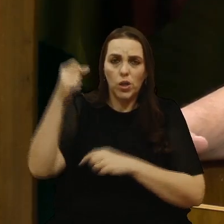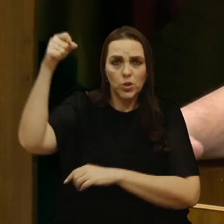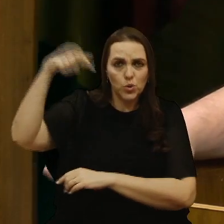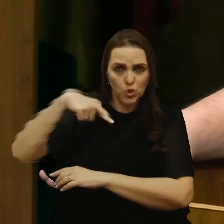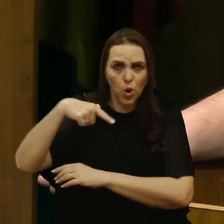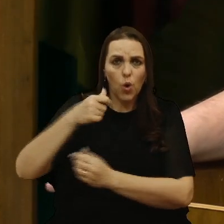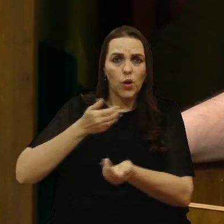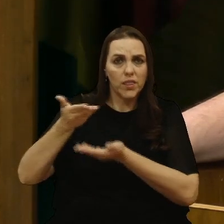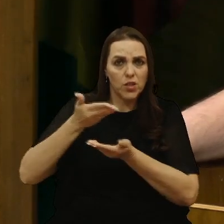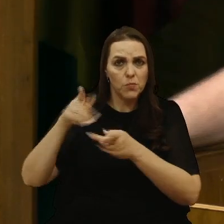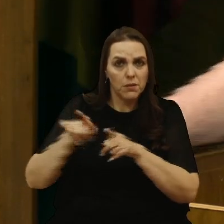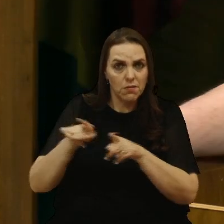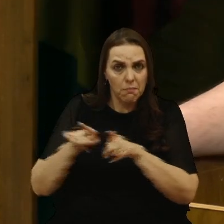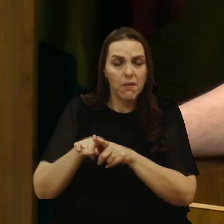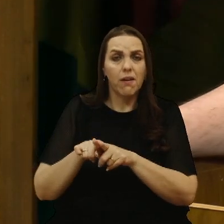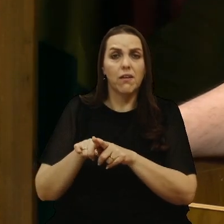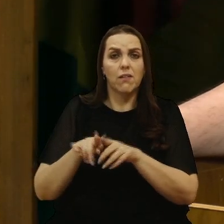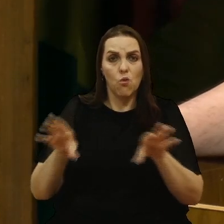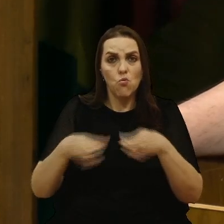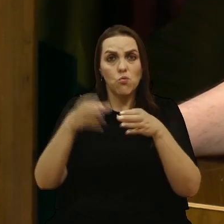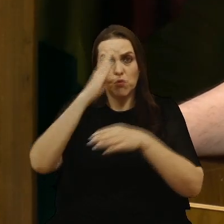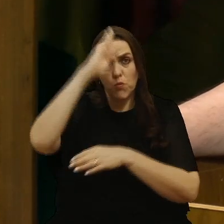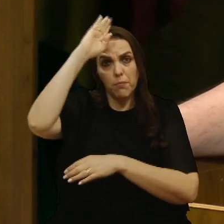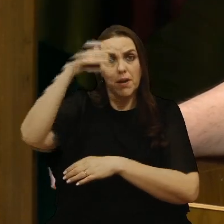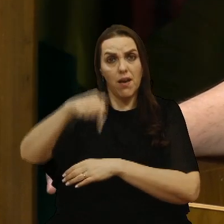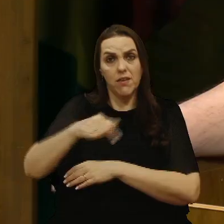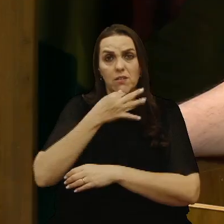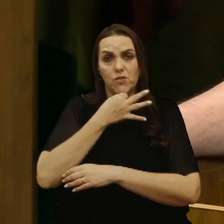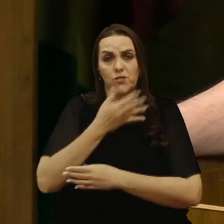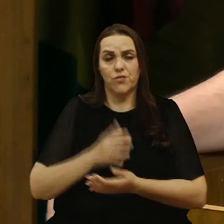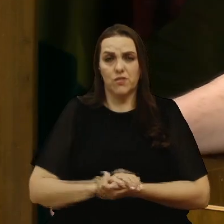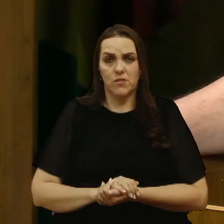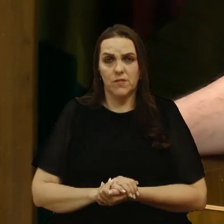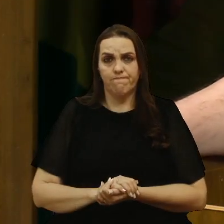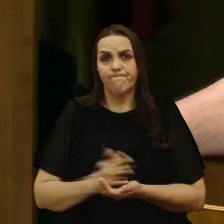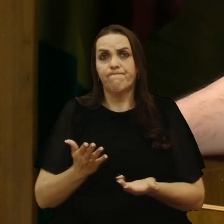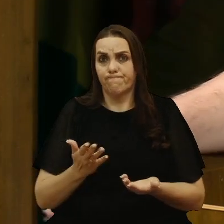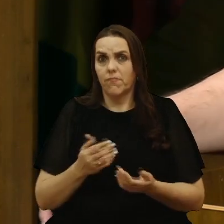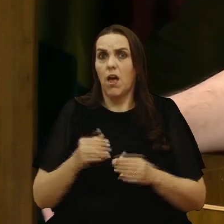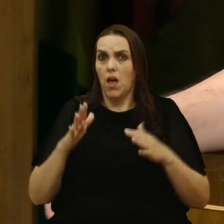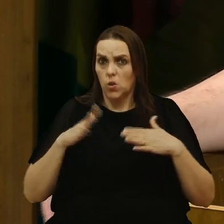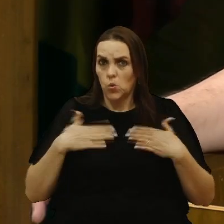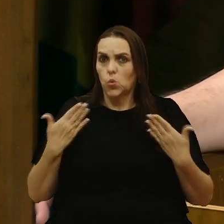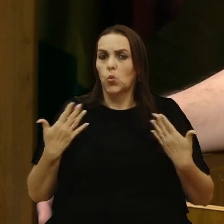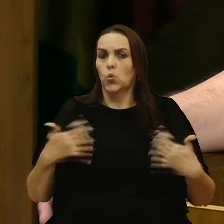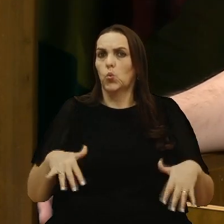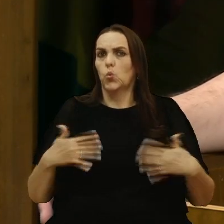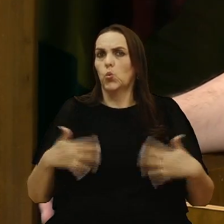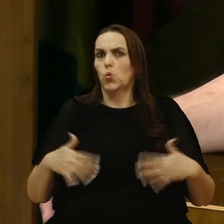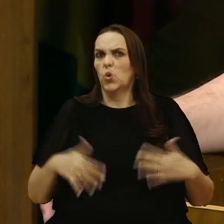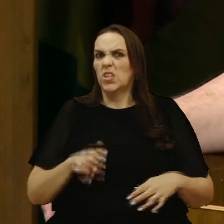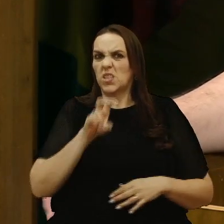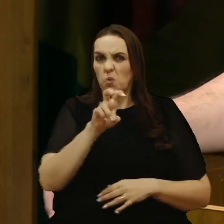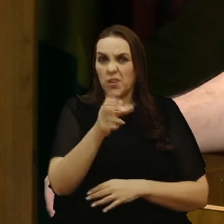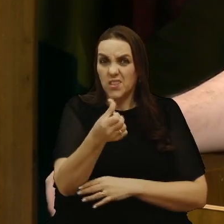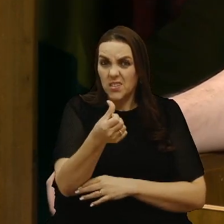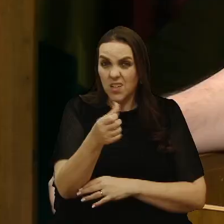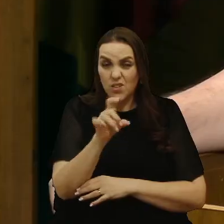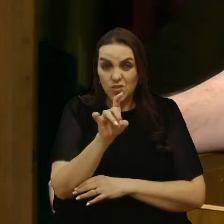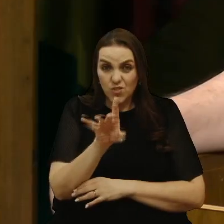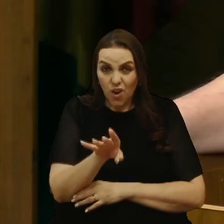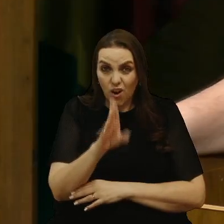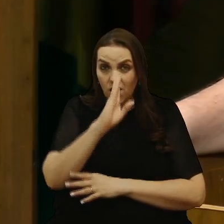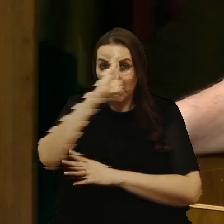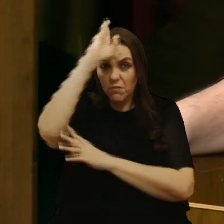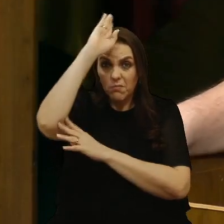atendida também pelos corpos de bombeiros da nossa cidade, pelo Corpo de Bombeiros da nossa cidade, e é assustador pensar que nós temos apenas 56 bombeiros,